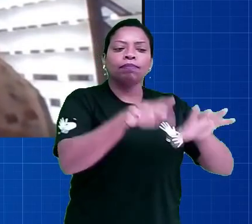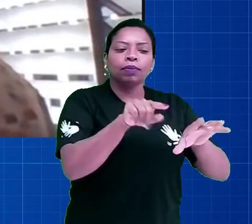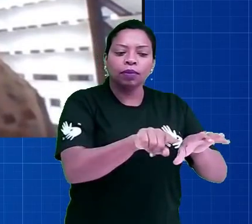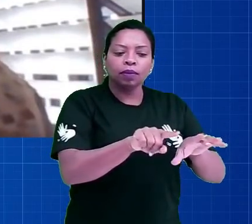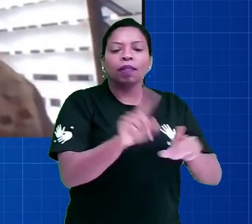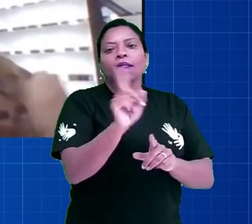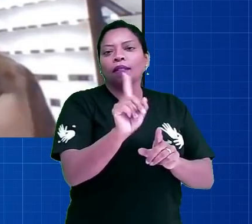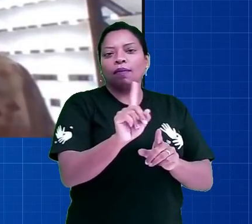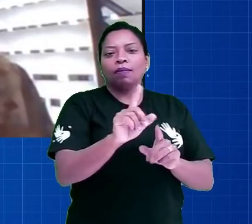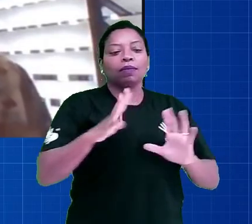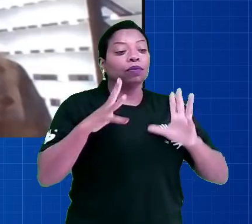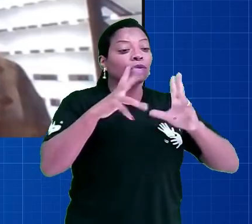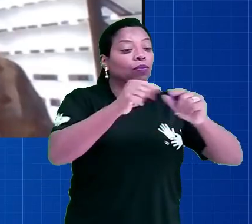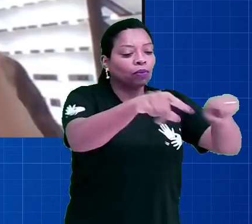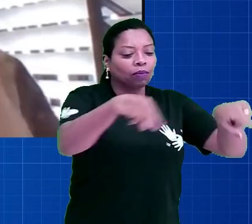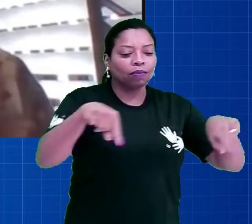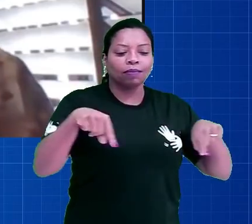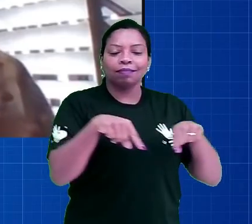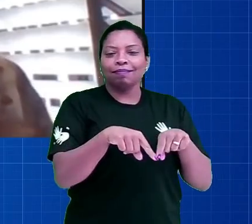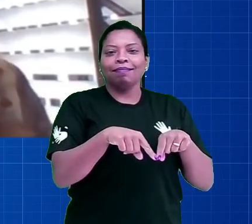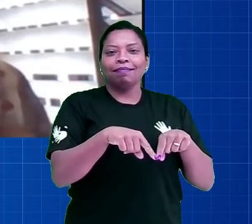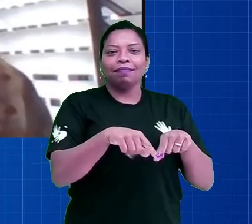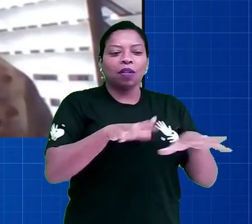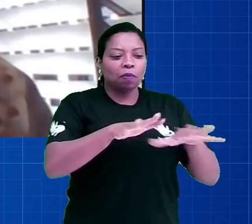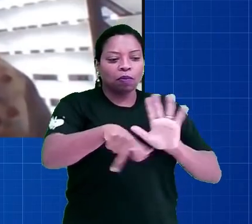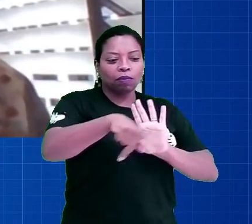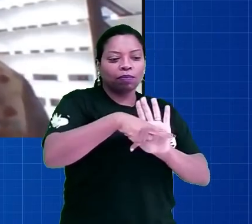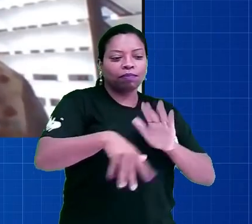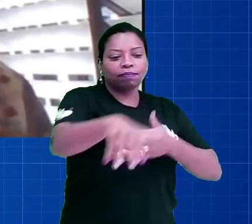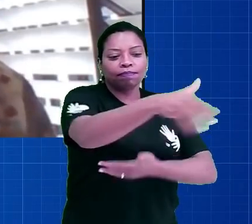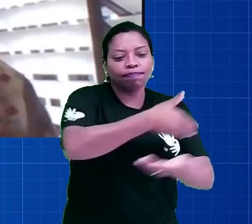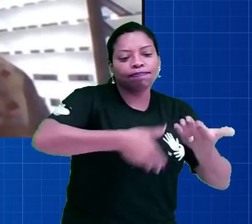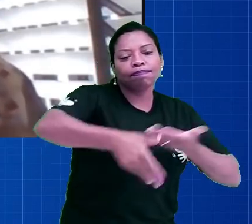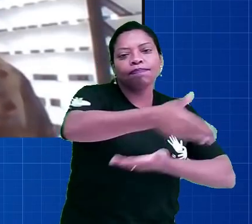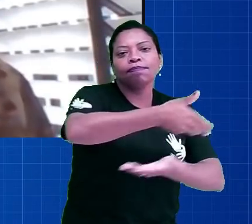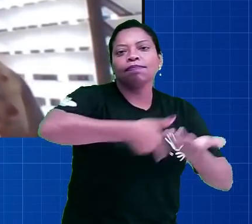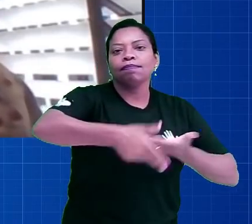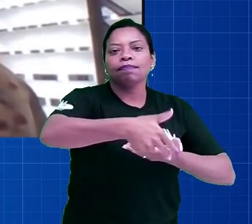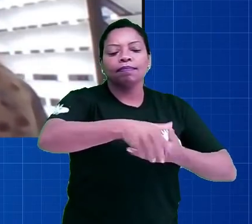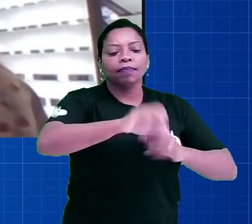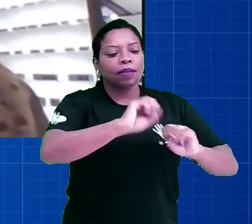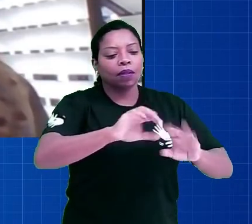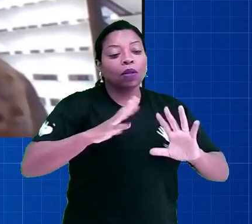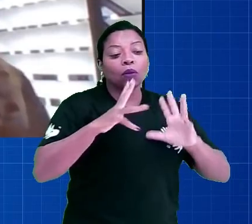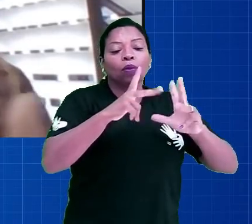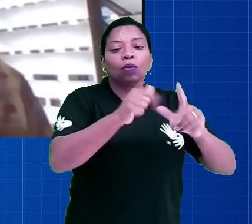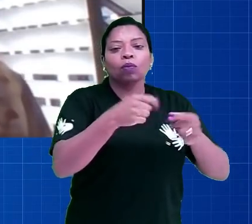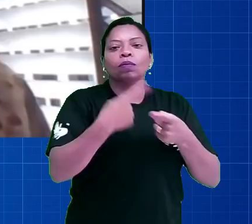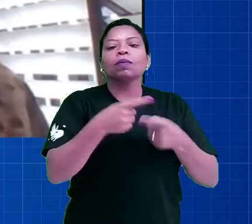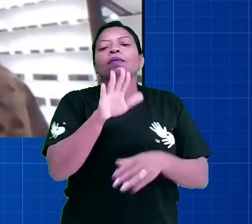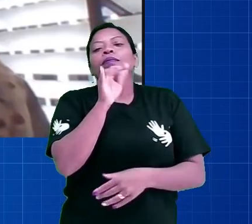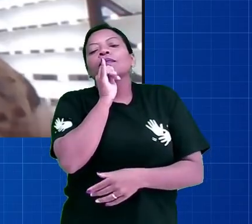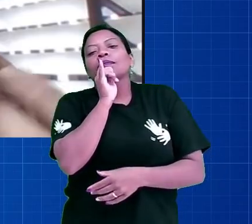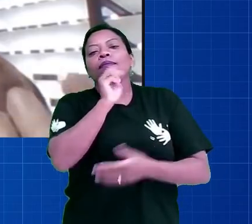alunos da exclusão, né? Então, o que acontece? À medida que este movimento vai acontecendo, começa a se perceber que